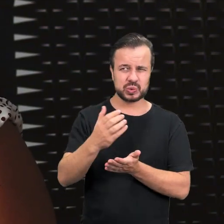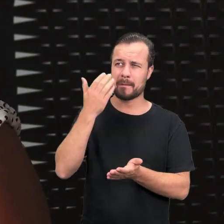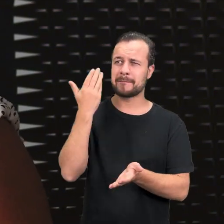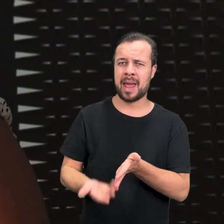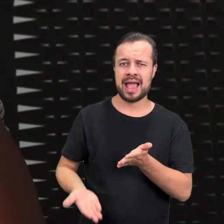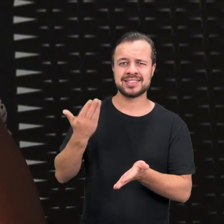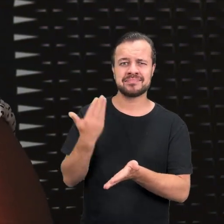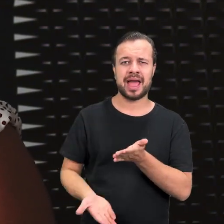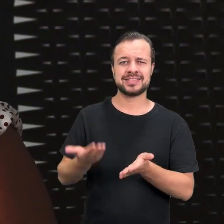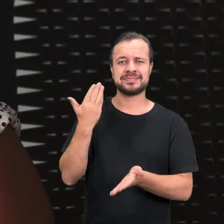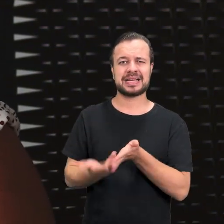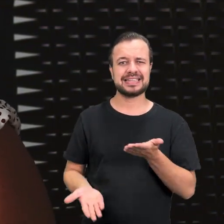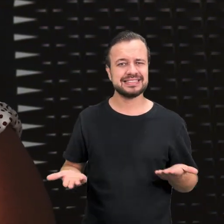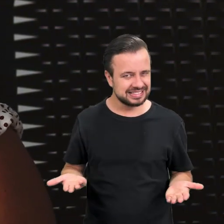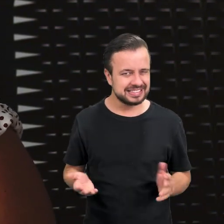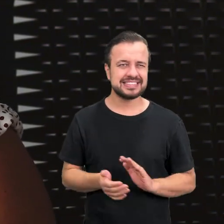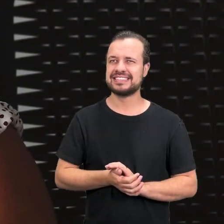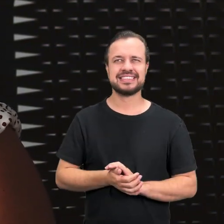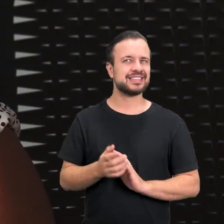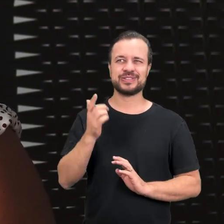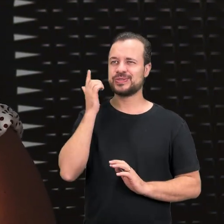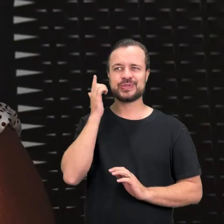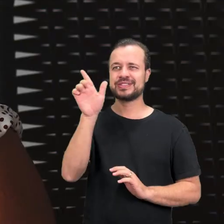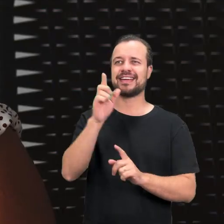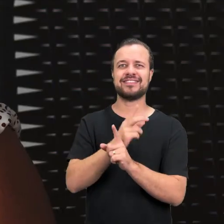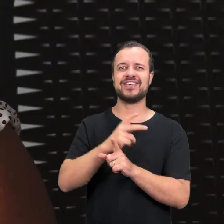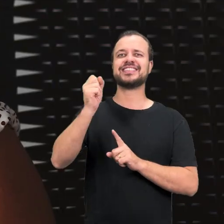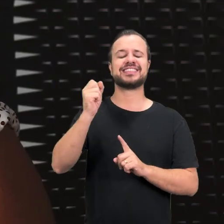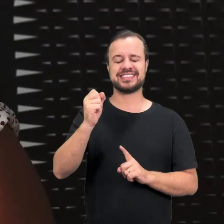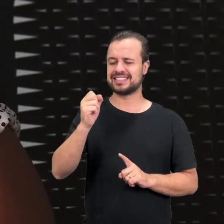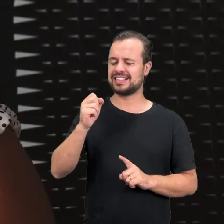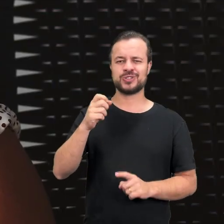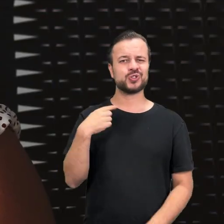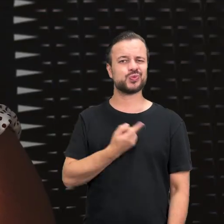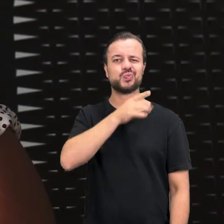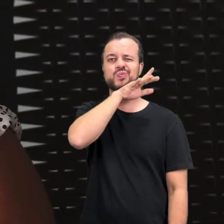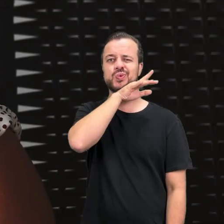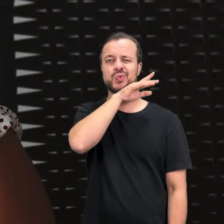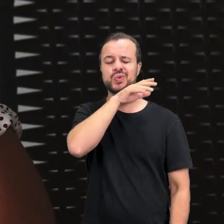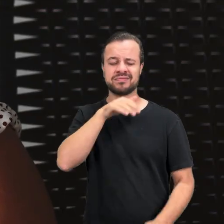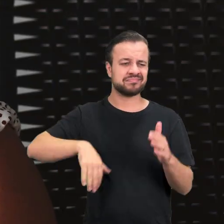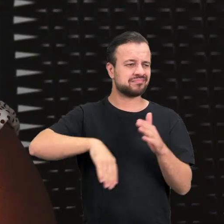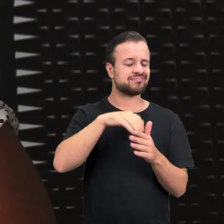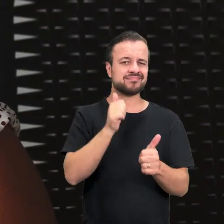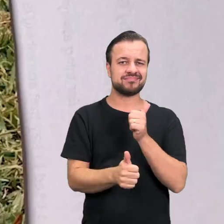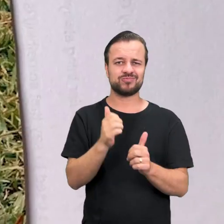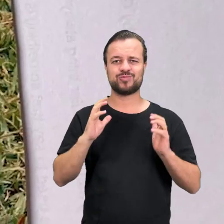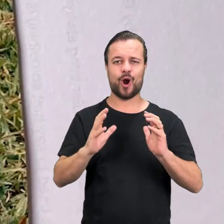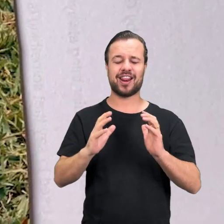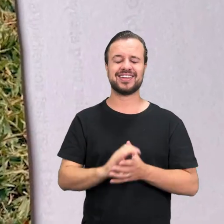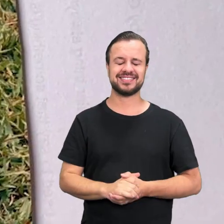ganhava. A gente não ganhava, a gente só perdia, porque as mulheres nós era muito ruim de bola, muito, muito ruim de bola. Mas depois a